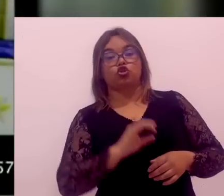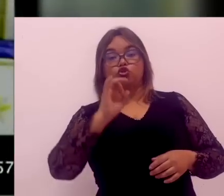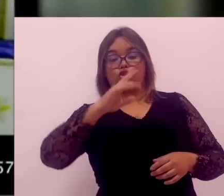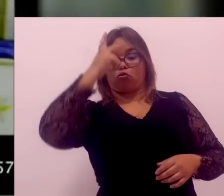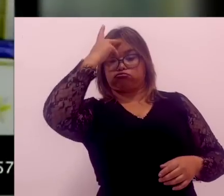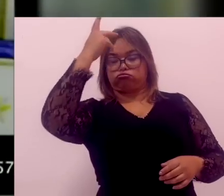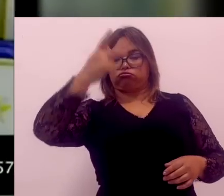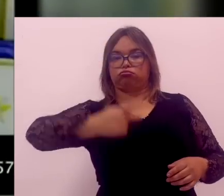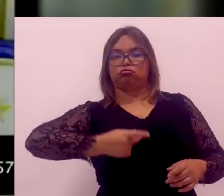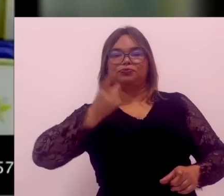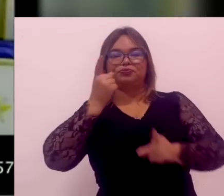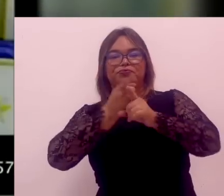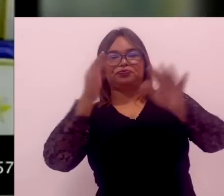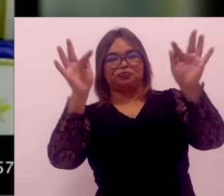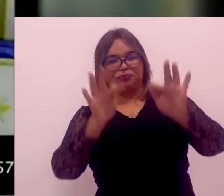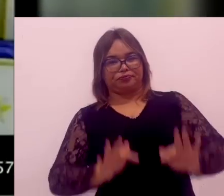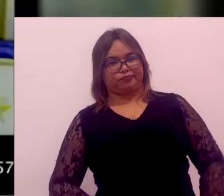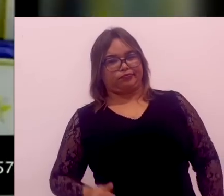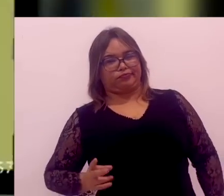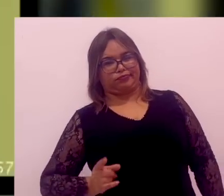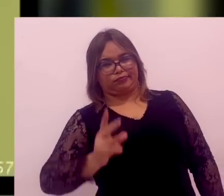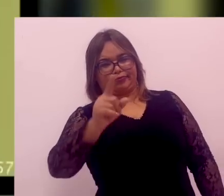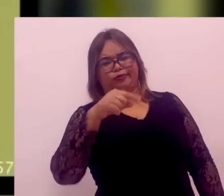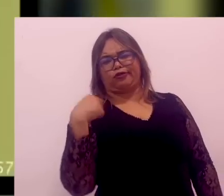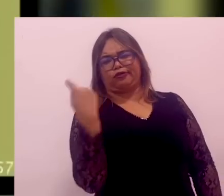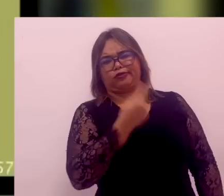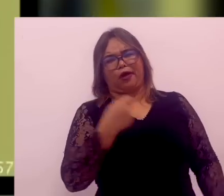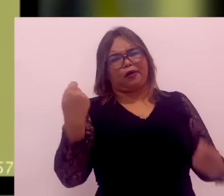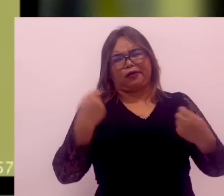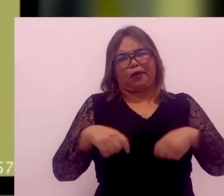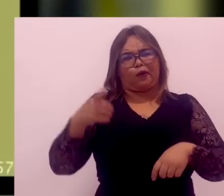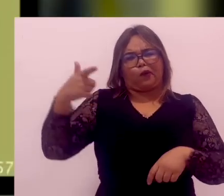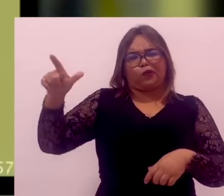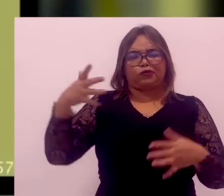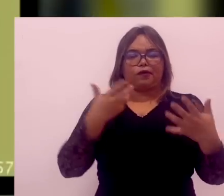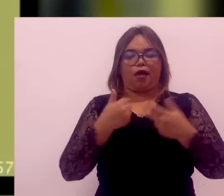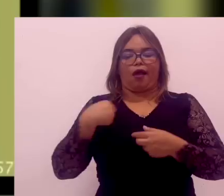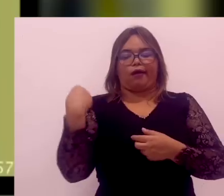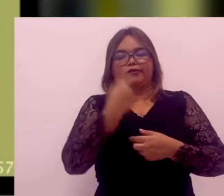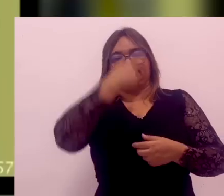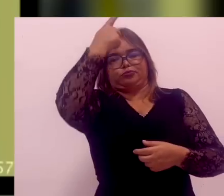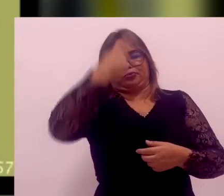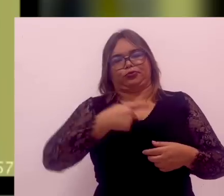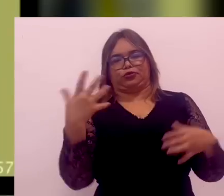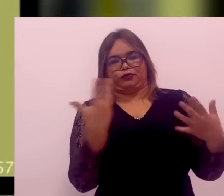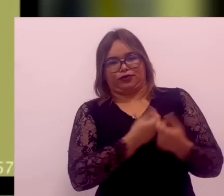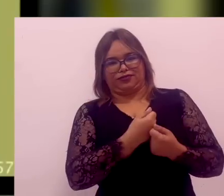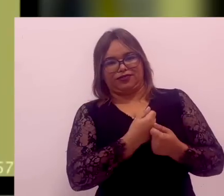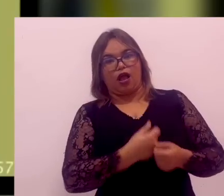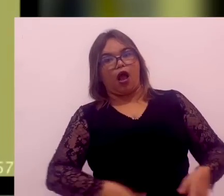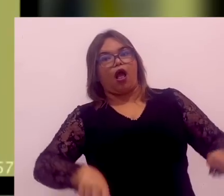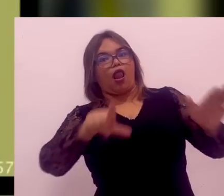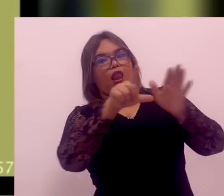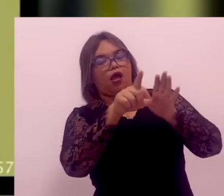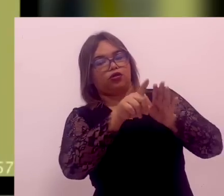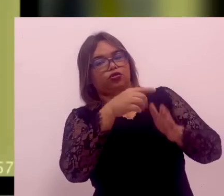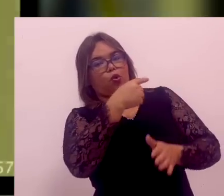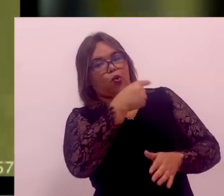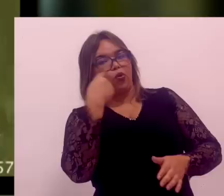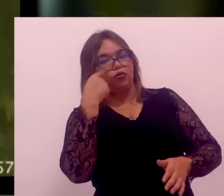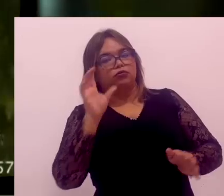E de novo nesta loja, Jacques de Molay é honrado. Aqui o Rosa Cruz, a cruz na